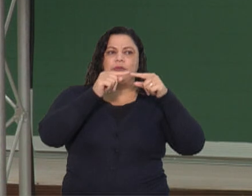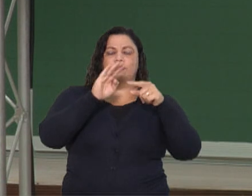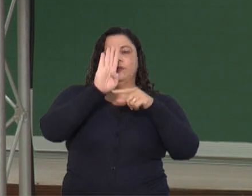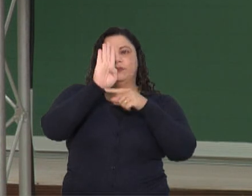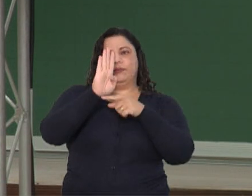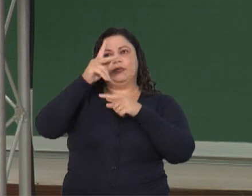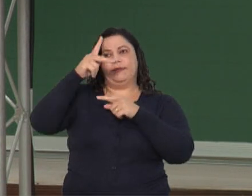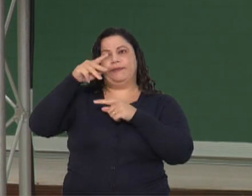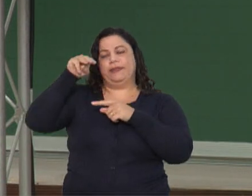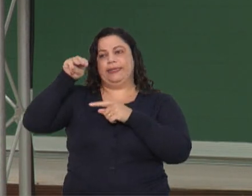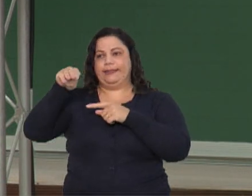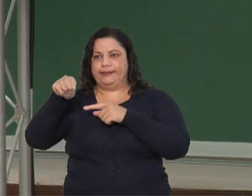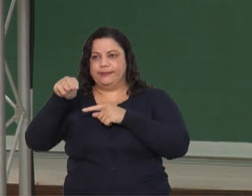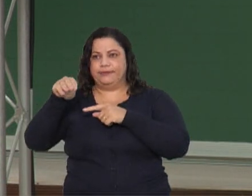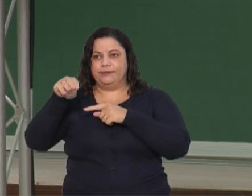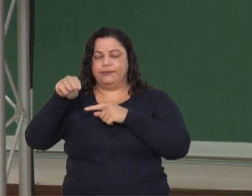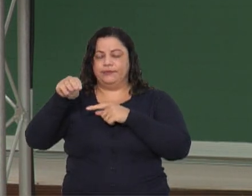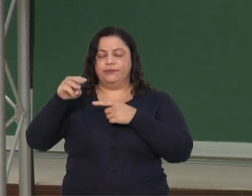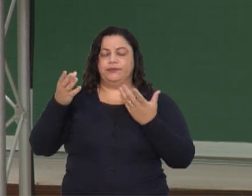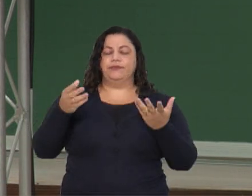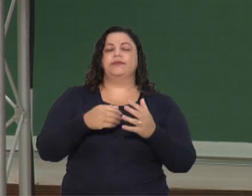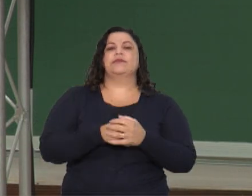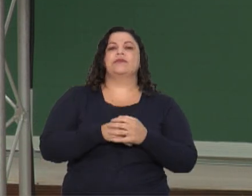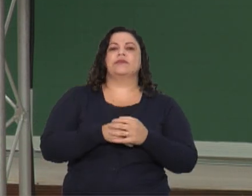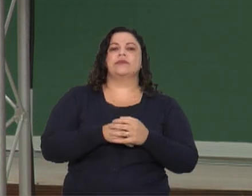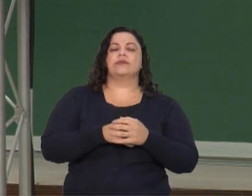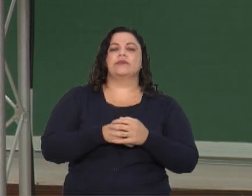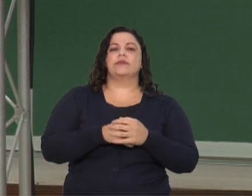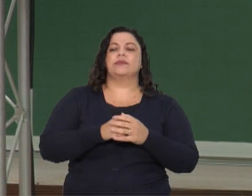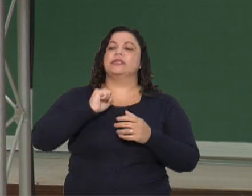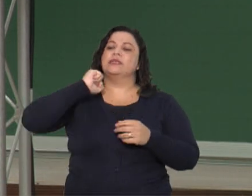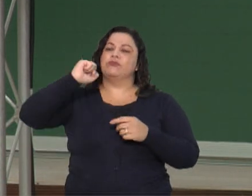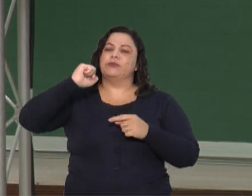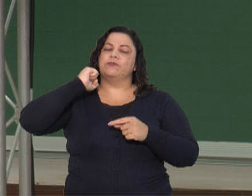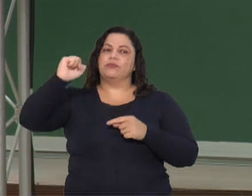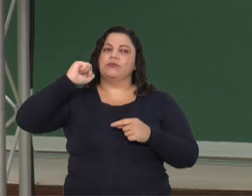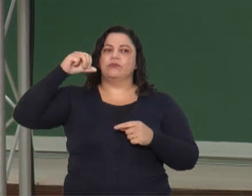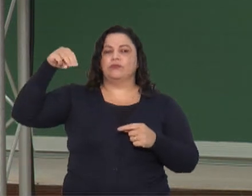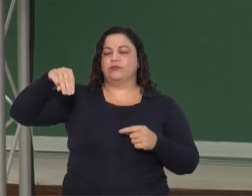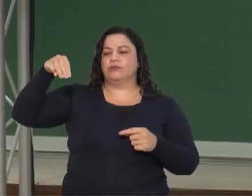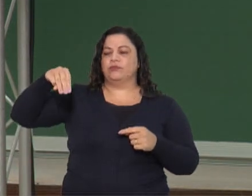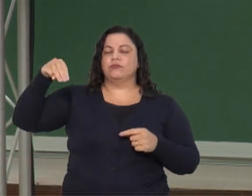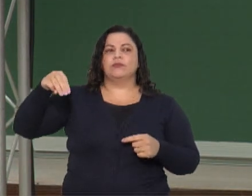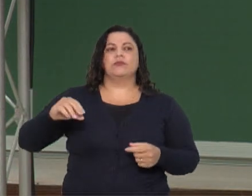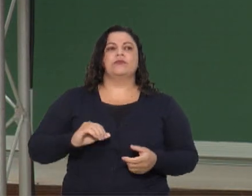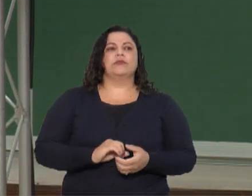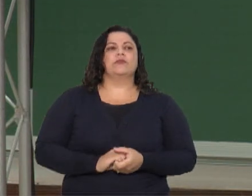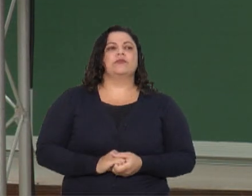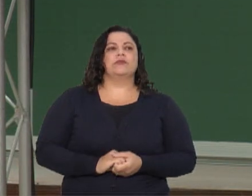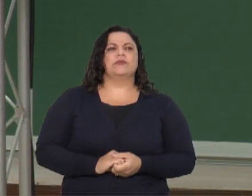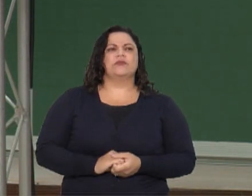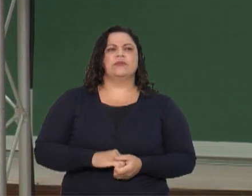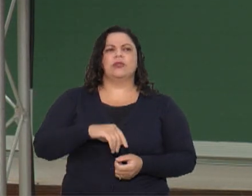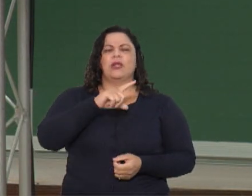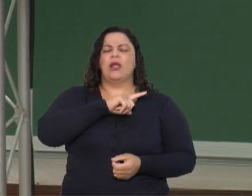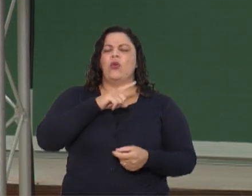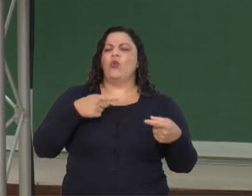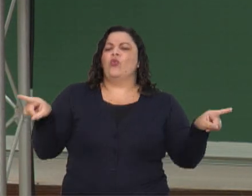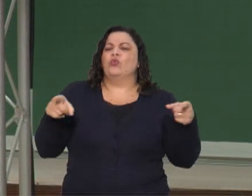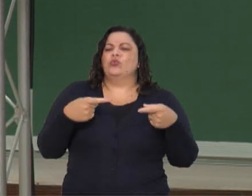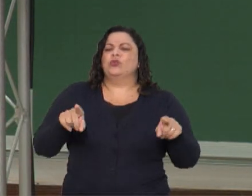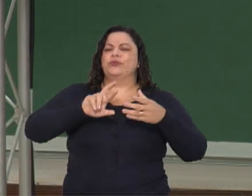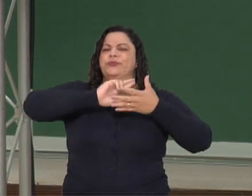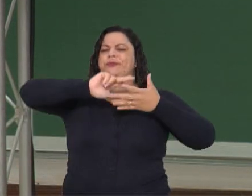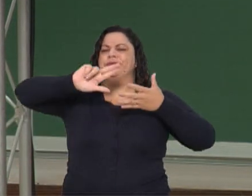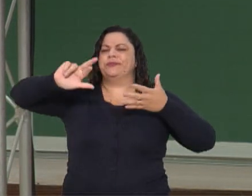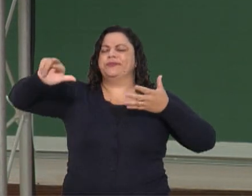é relativo a essas batidas por minuto. Aqui eu trouxe esses ritmos